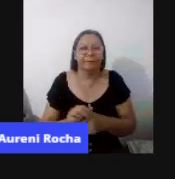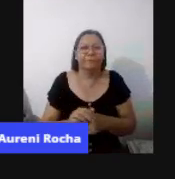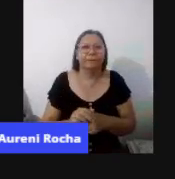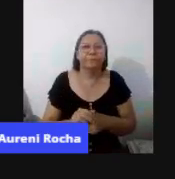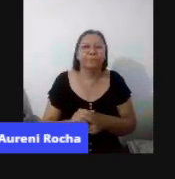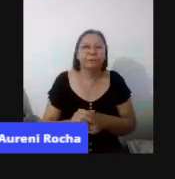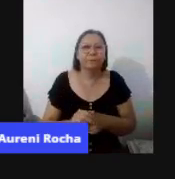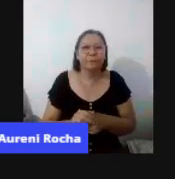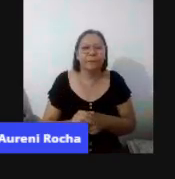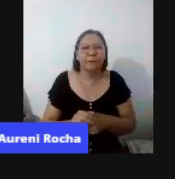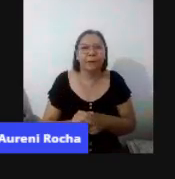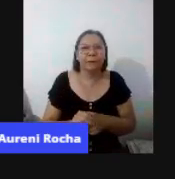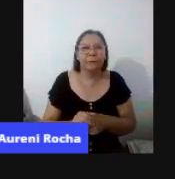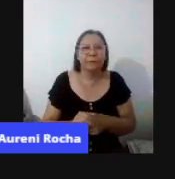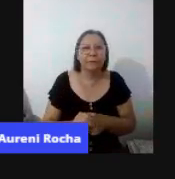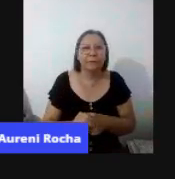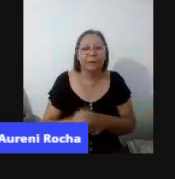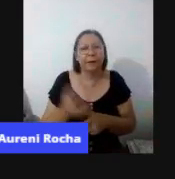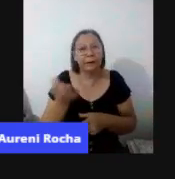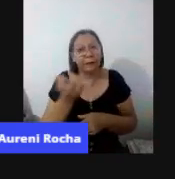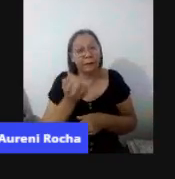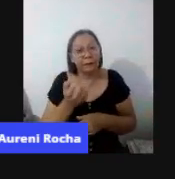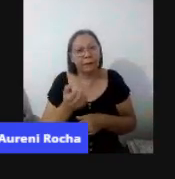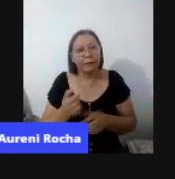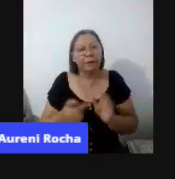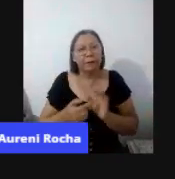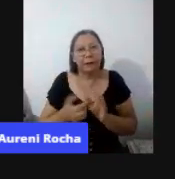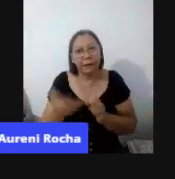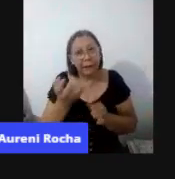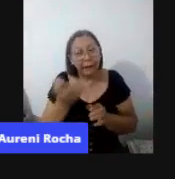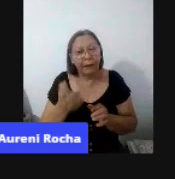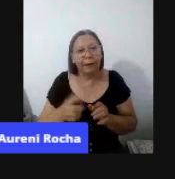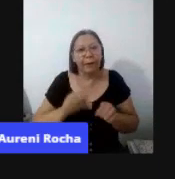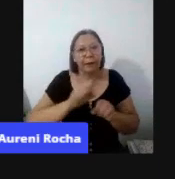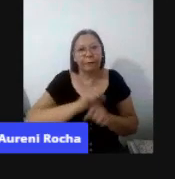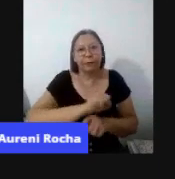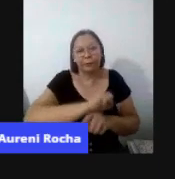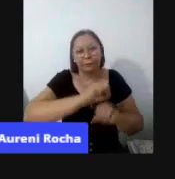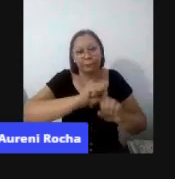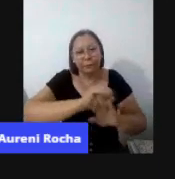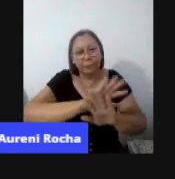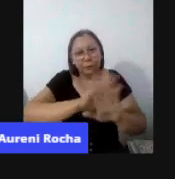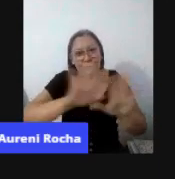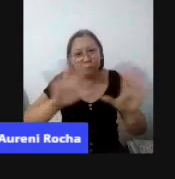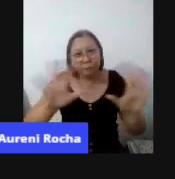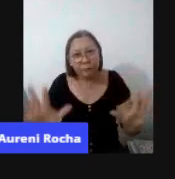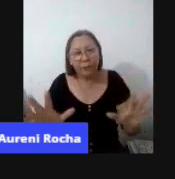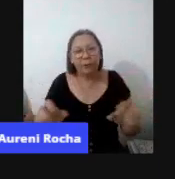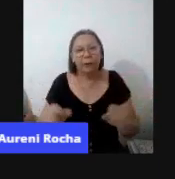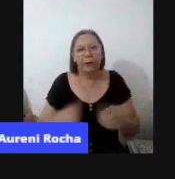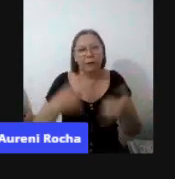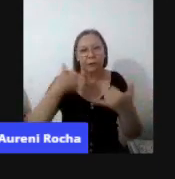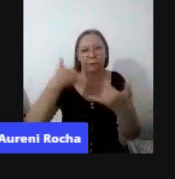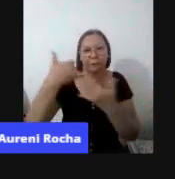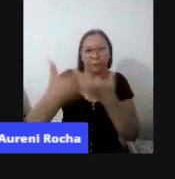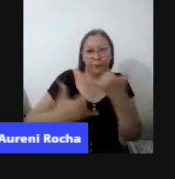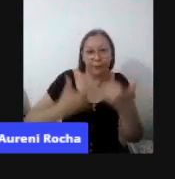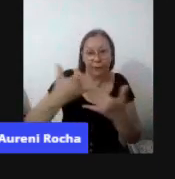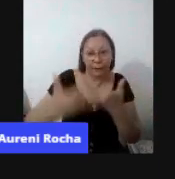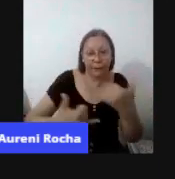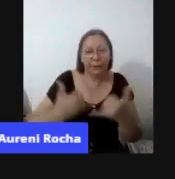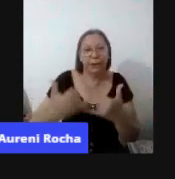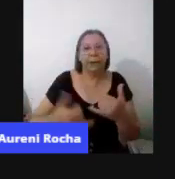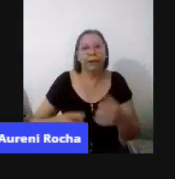em busca de ampliar o repertório não só de histórias e músicas e brincadeiras, mas também do